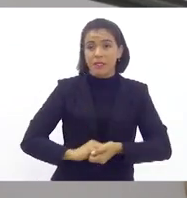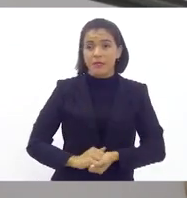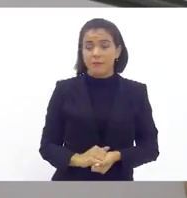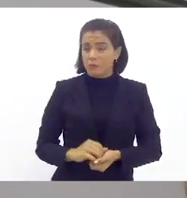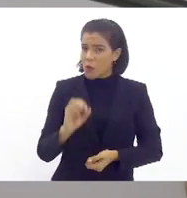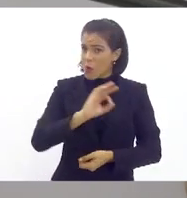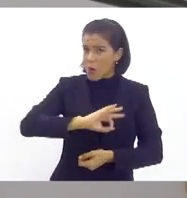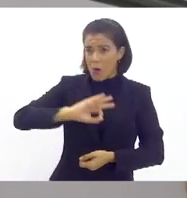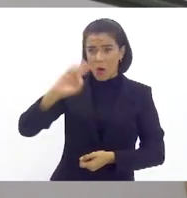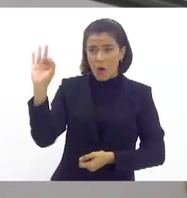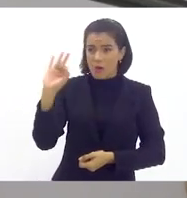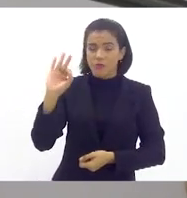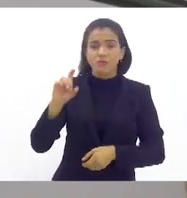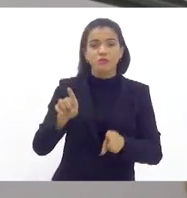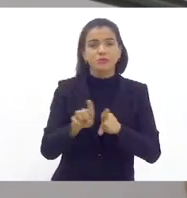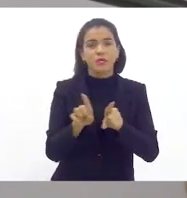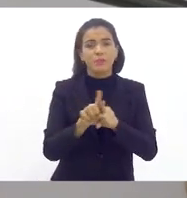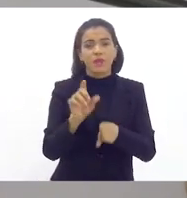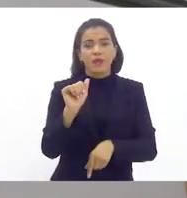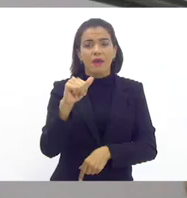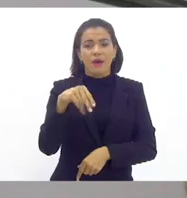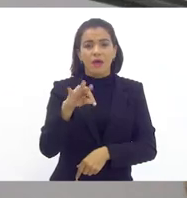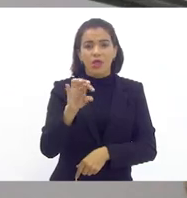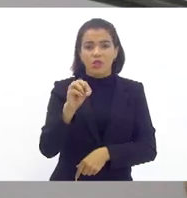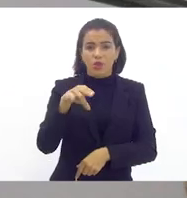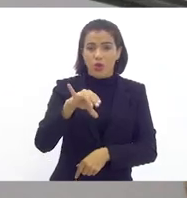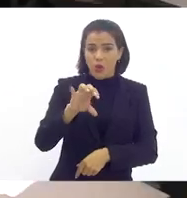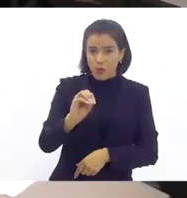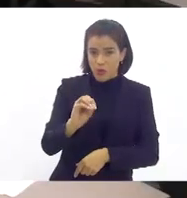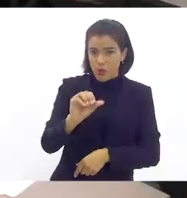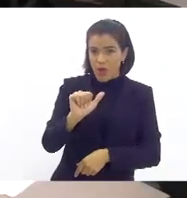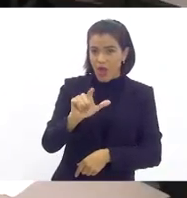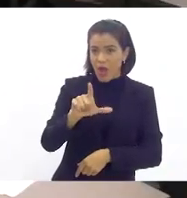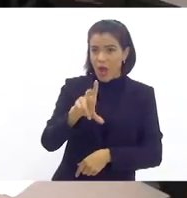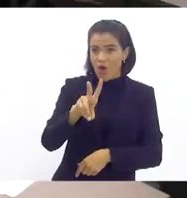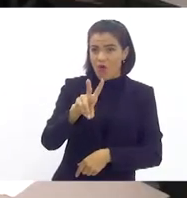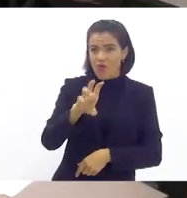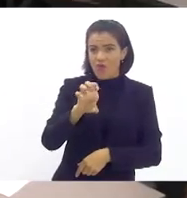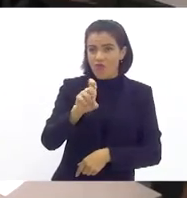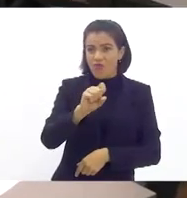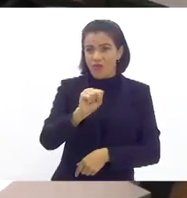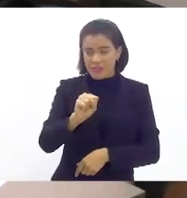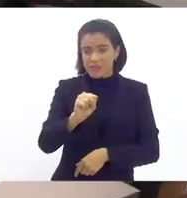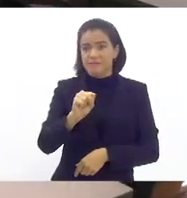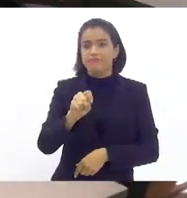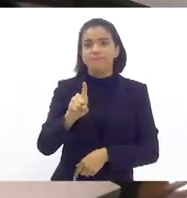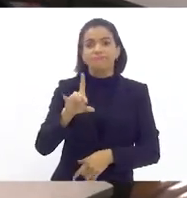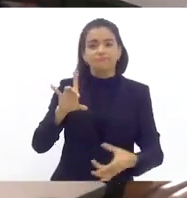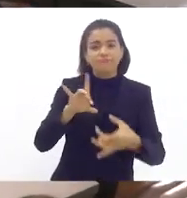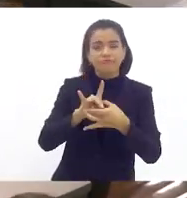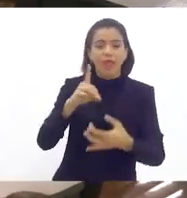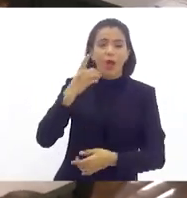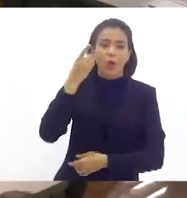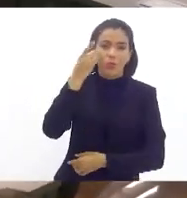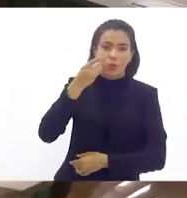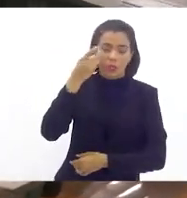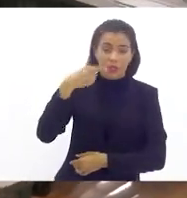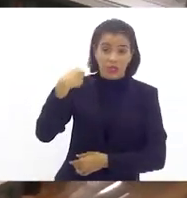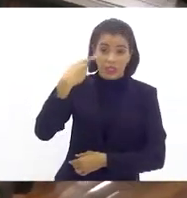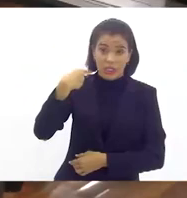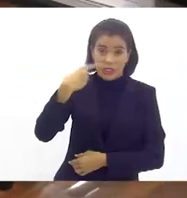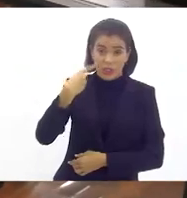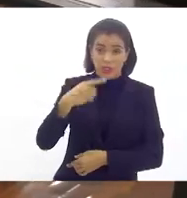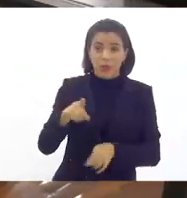Ótimo. O Antônio Alves Filho, também ligado ao direito. O Eli